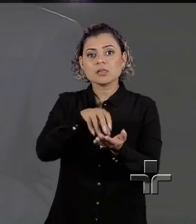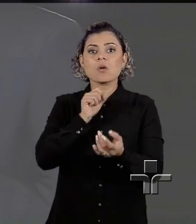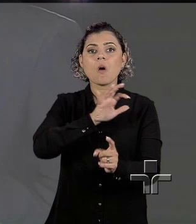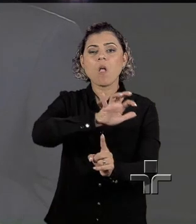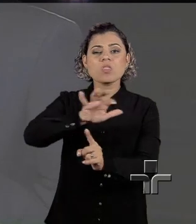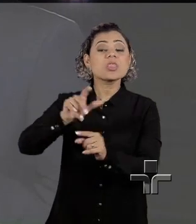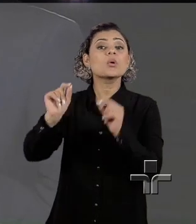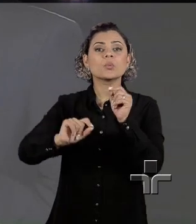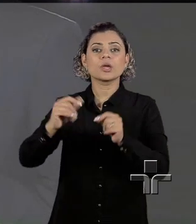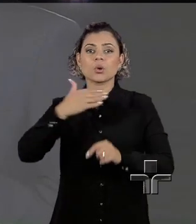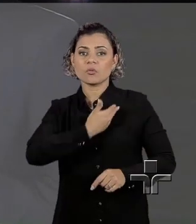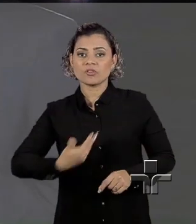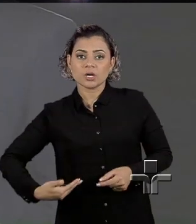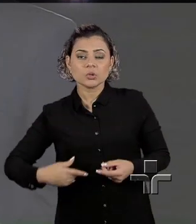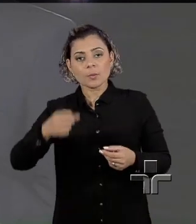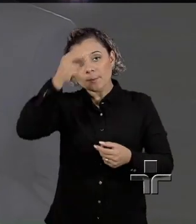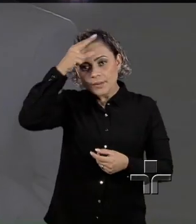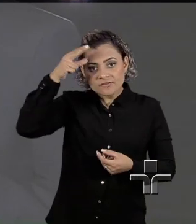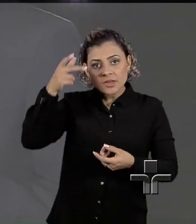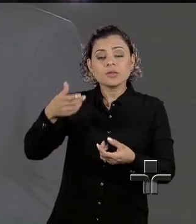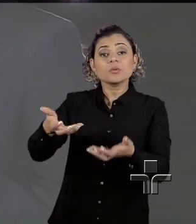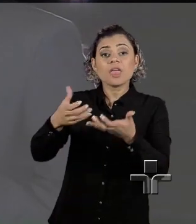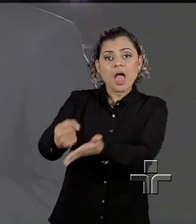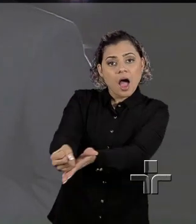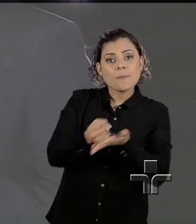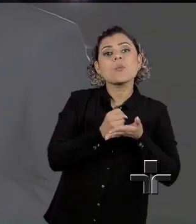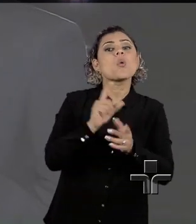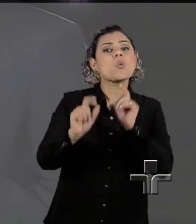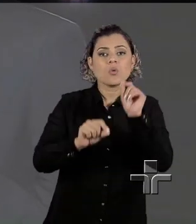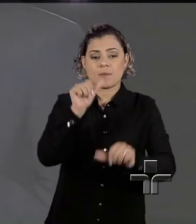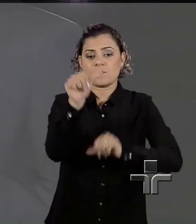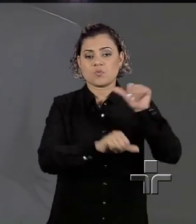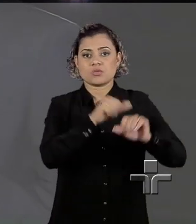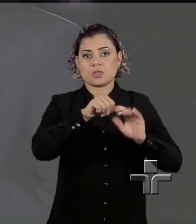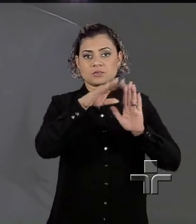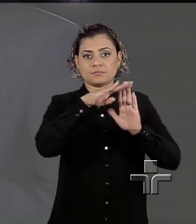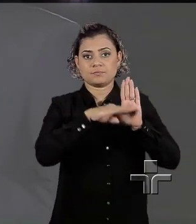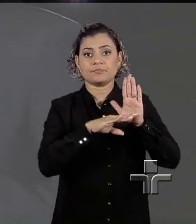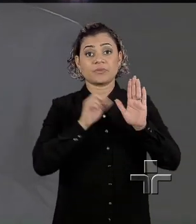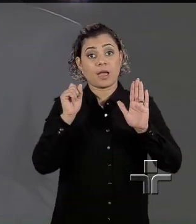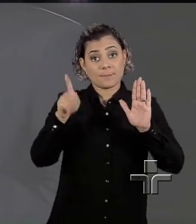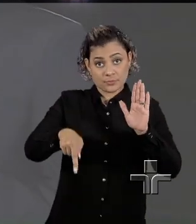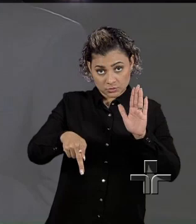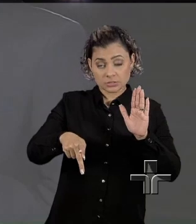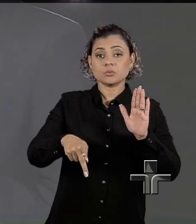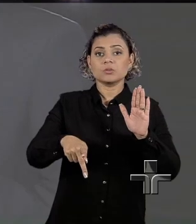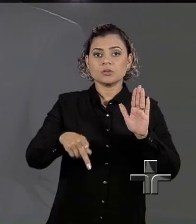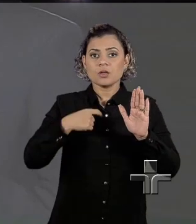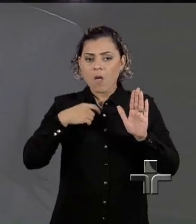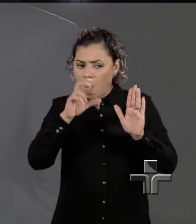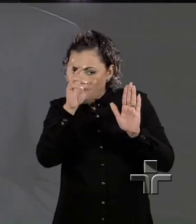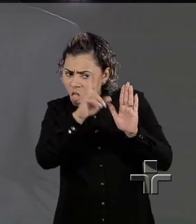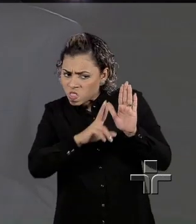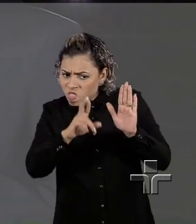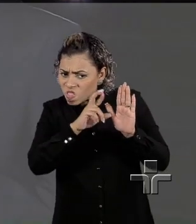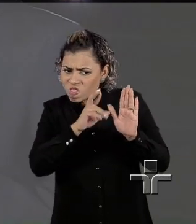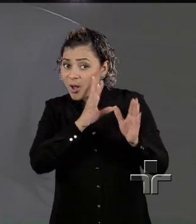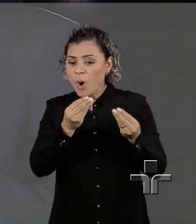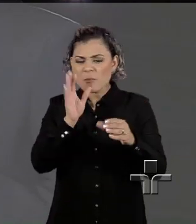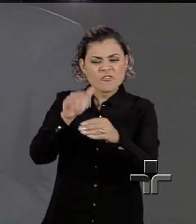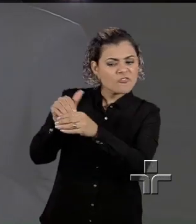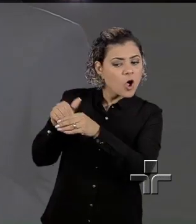de governadores e prefeitos para que apoiem publicamente as mudanças nas aposentadorias. De olho em seus redutos eleitorais,